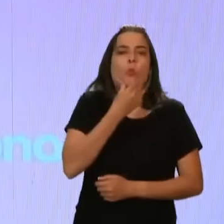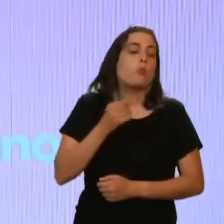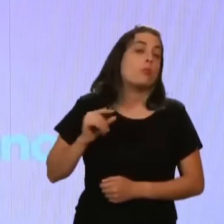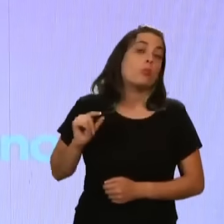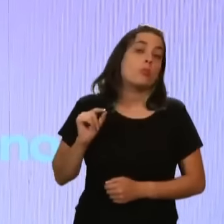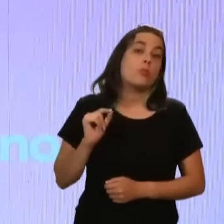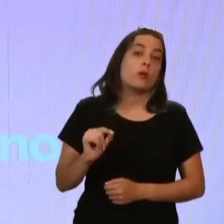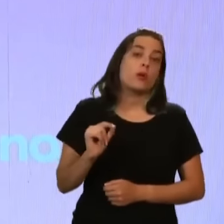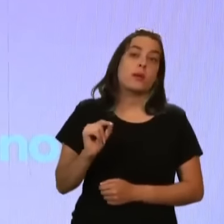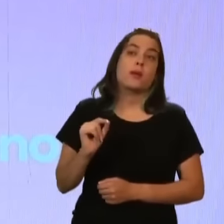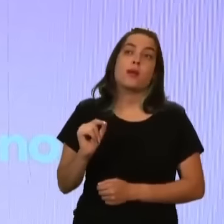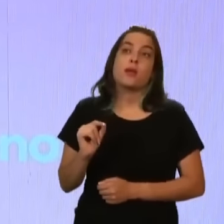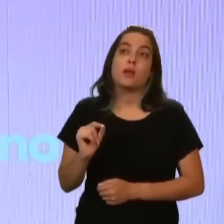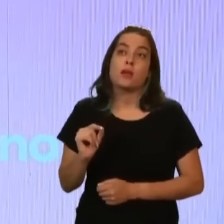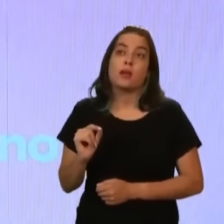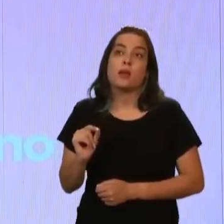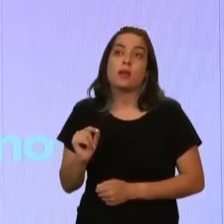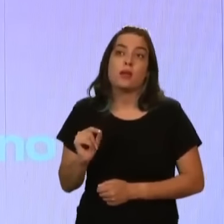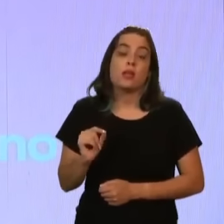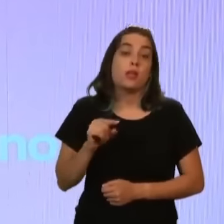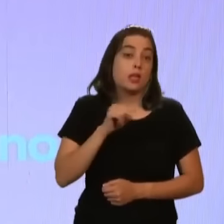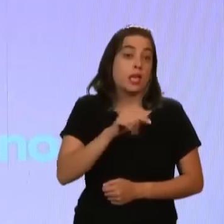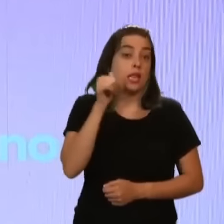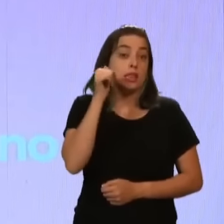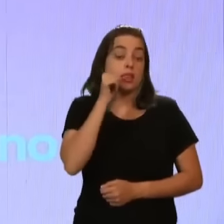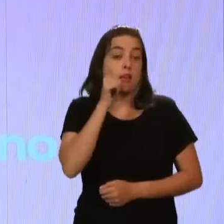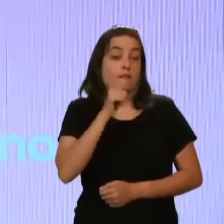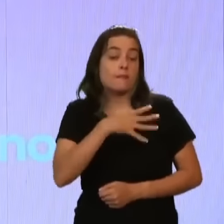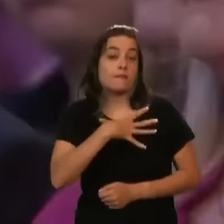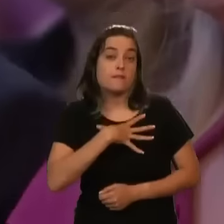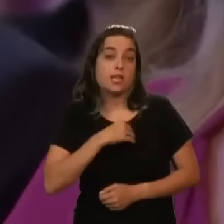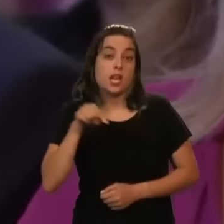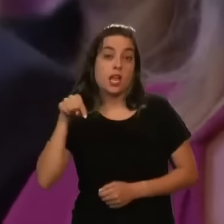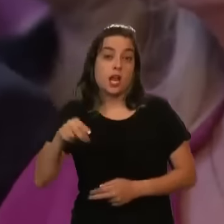que lapida na filha a autoestima dela.